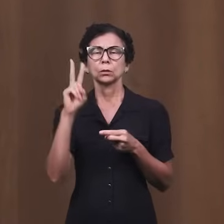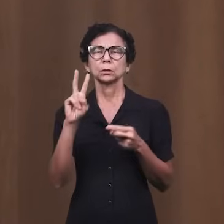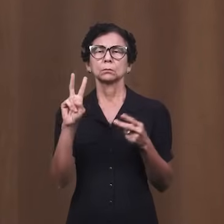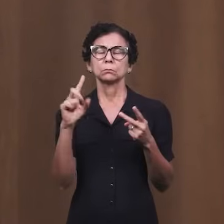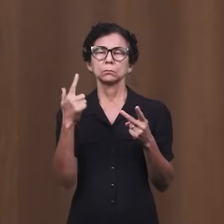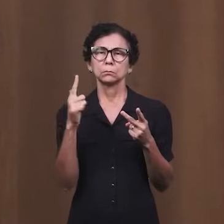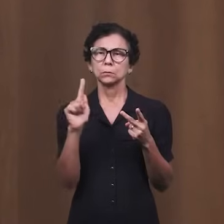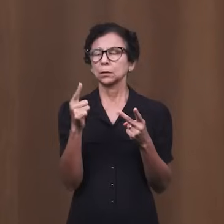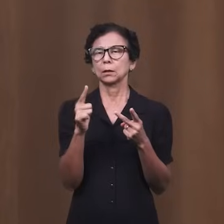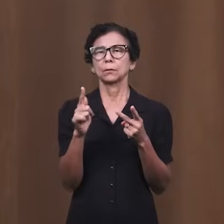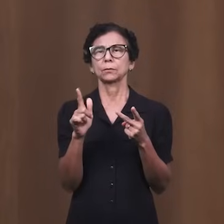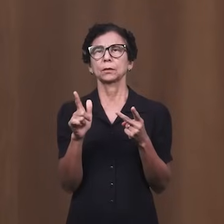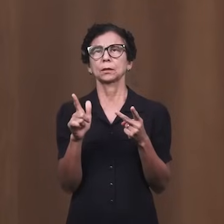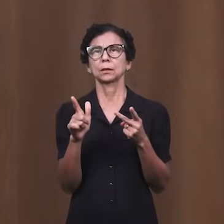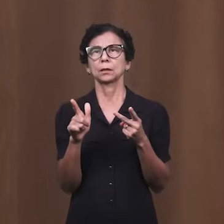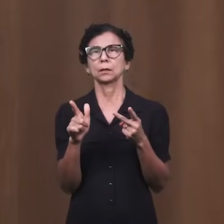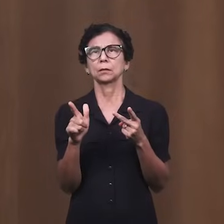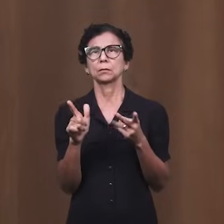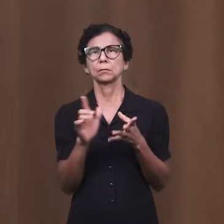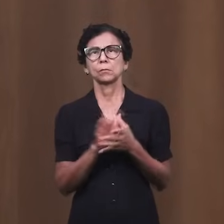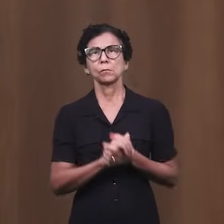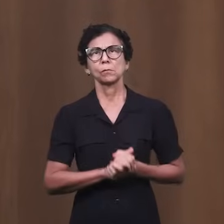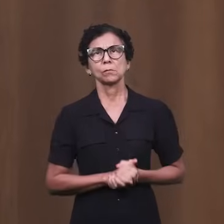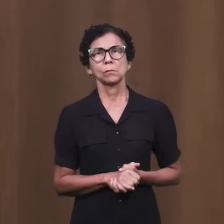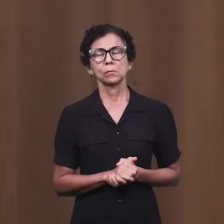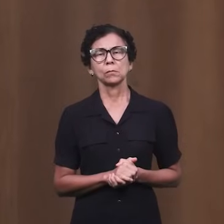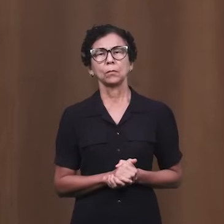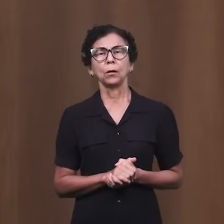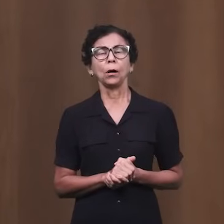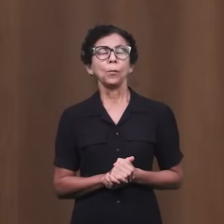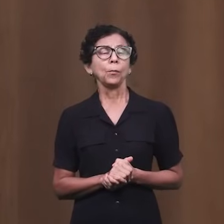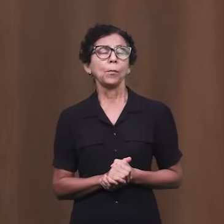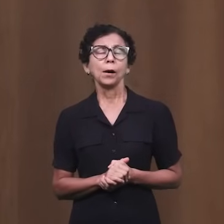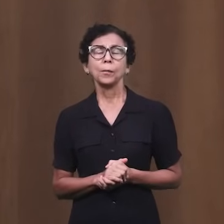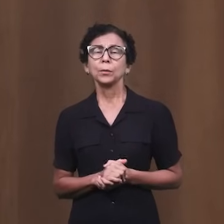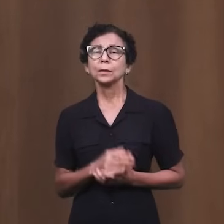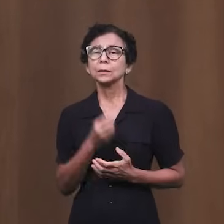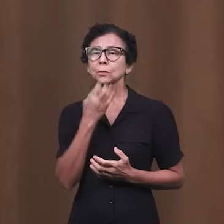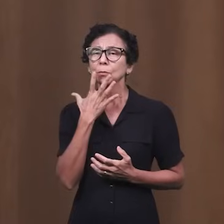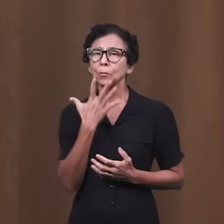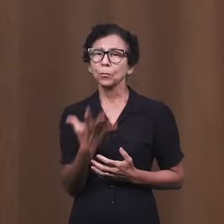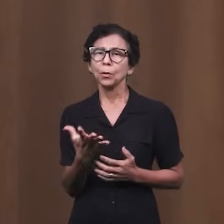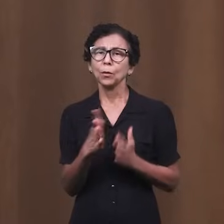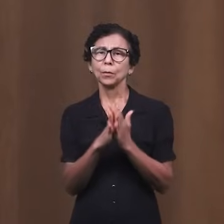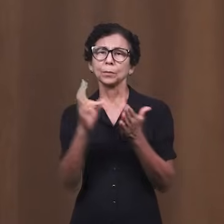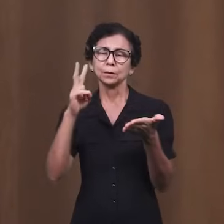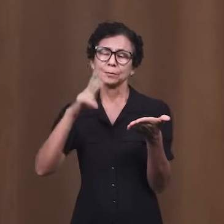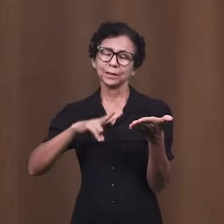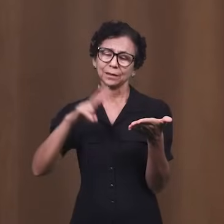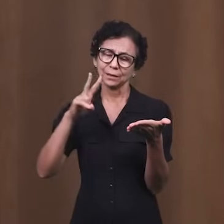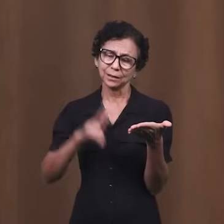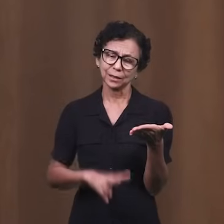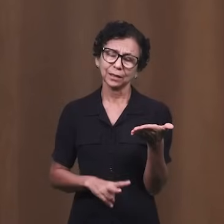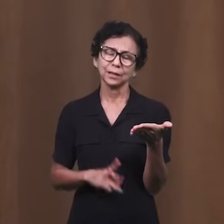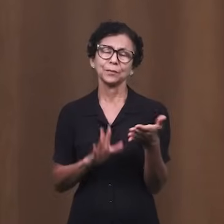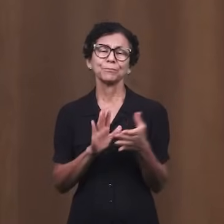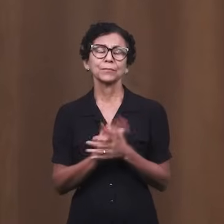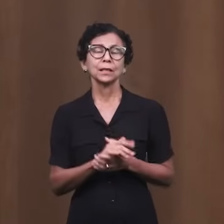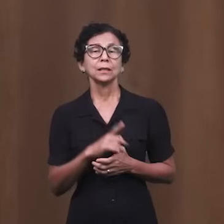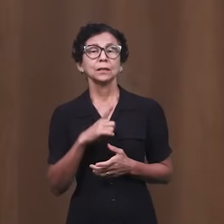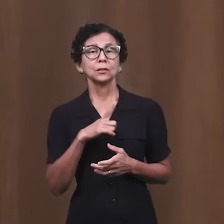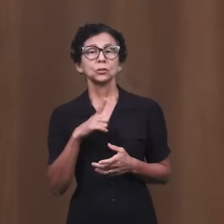geográficas porque eu estava me deleitando tanto com a palavra de Deus e eu tinha os seminários do manaim tinha a